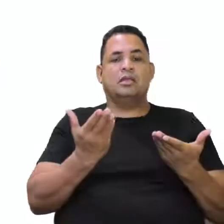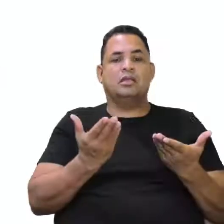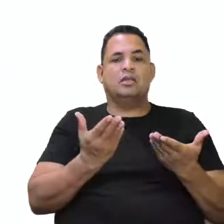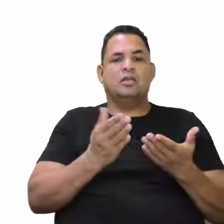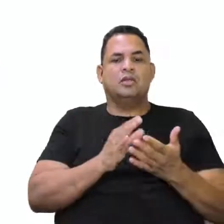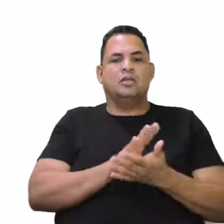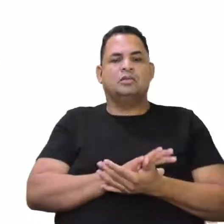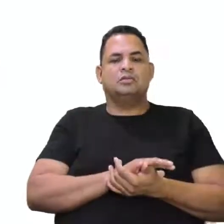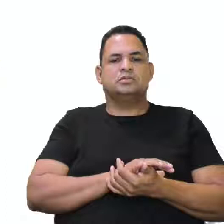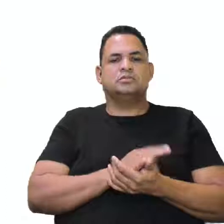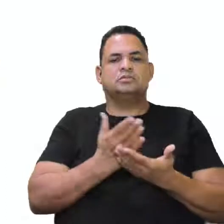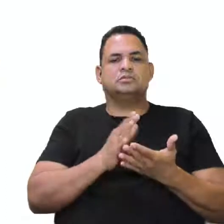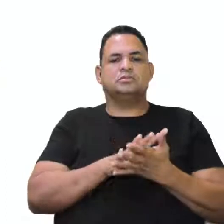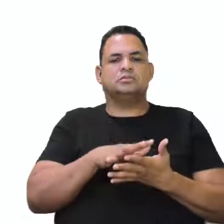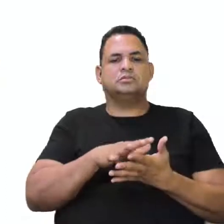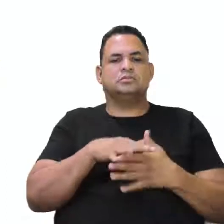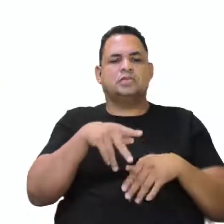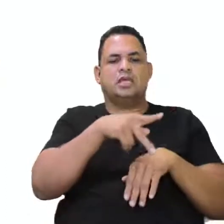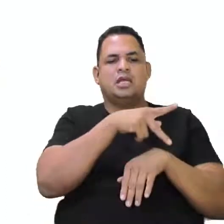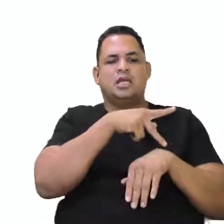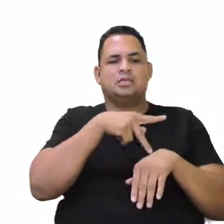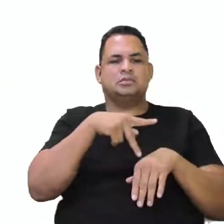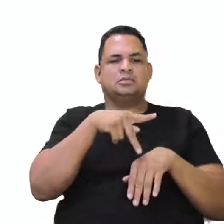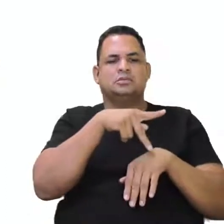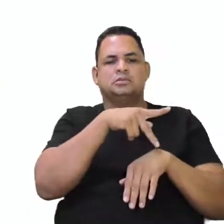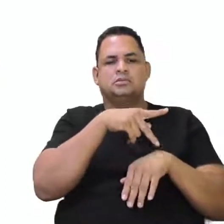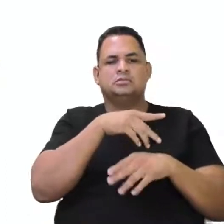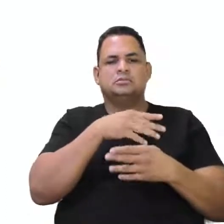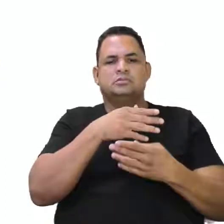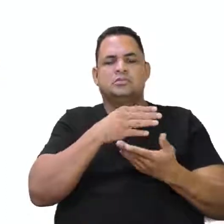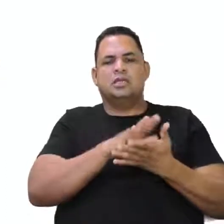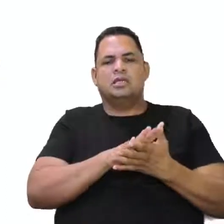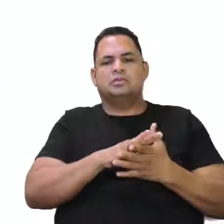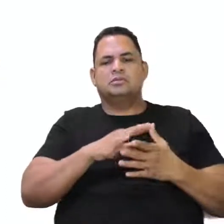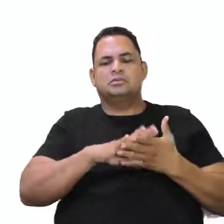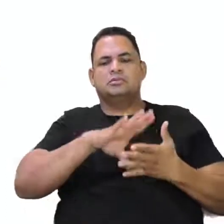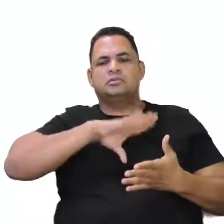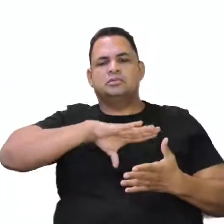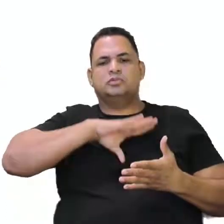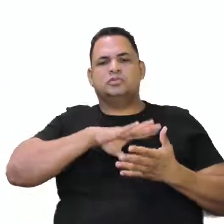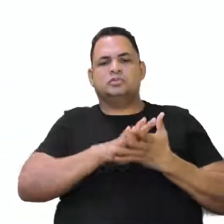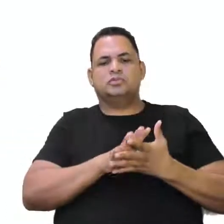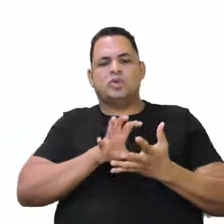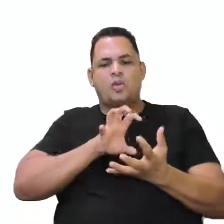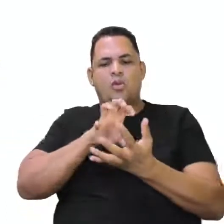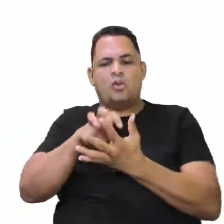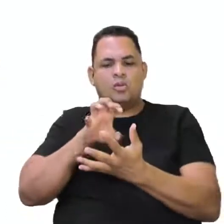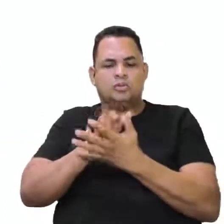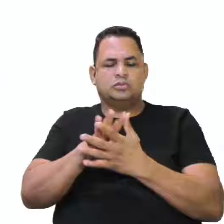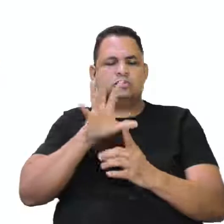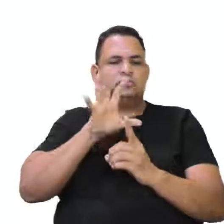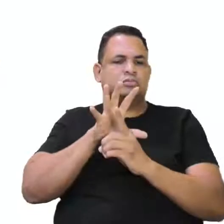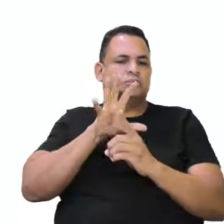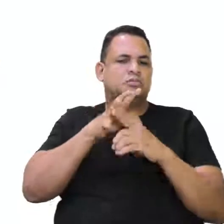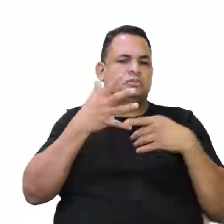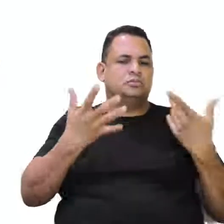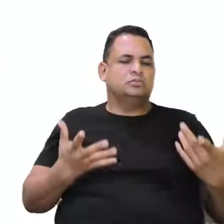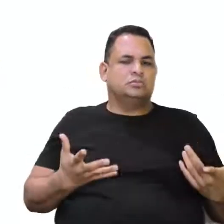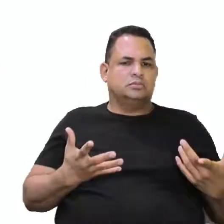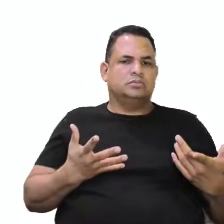questão desses países, né, os portugueses, a colonização, tudo trouxeram muitas